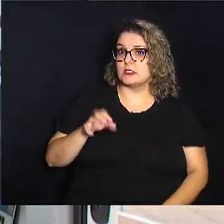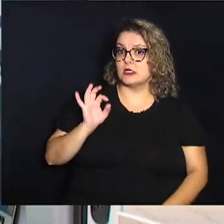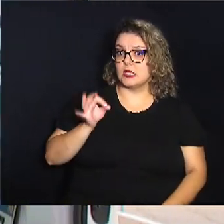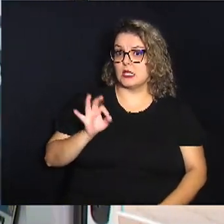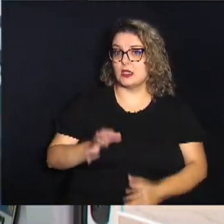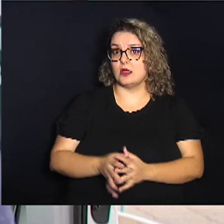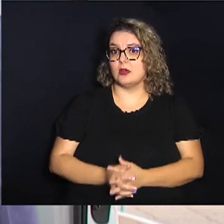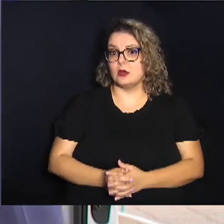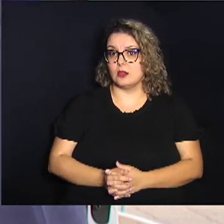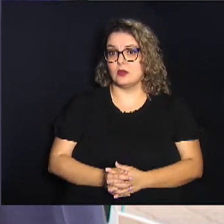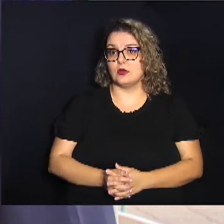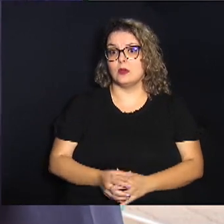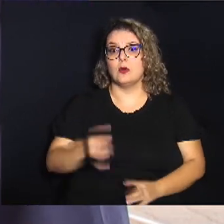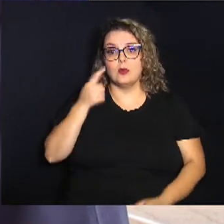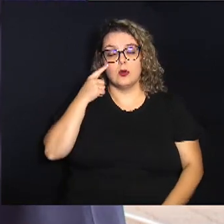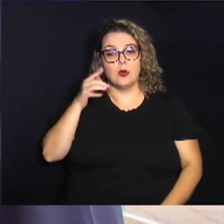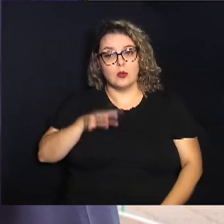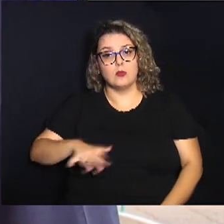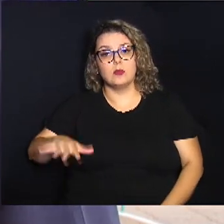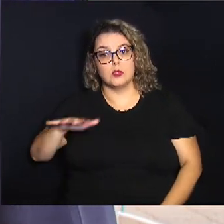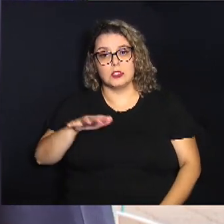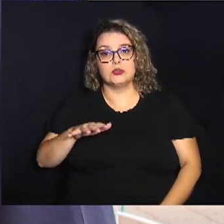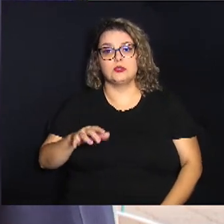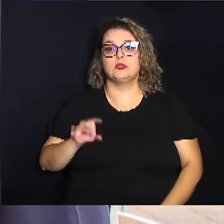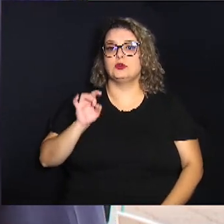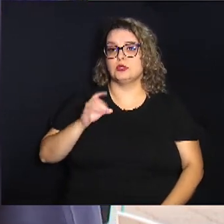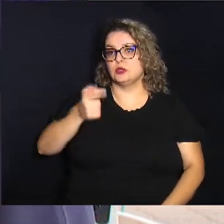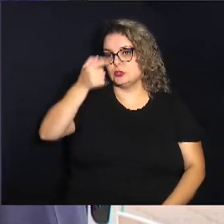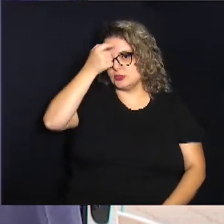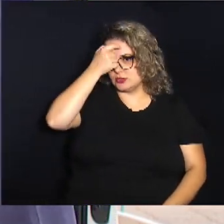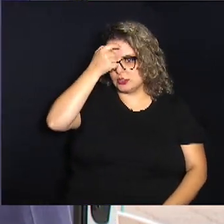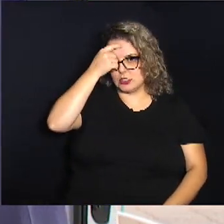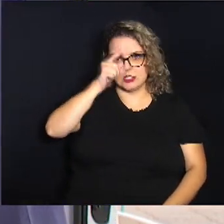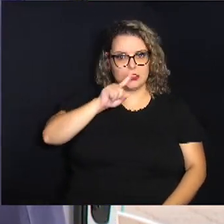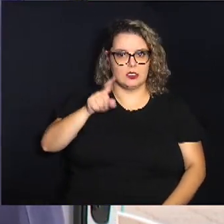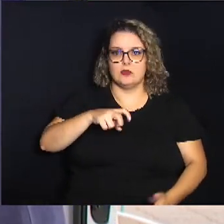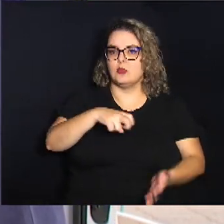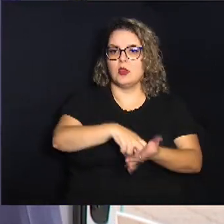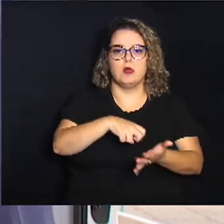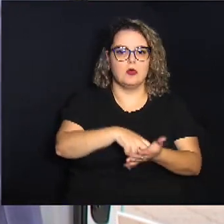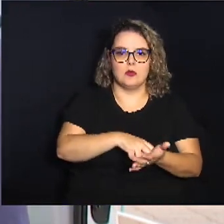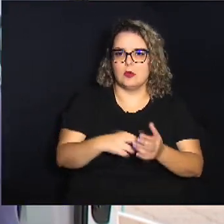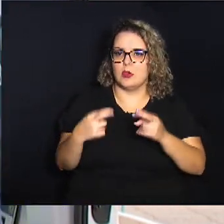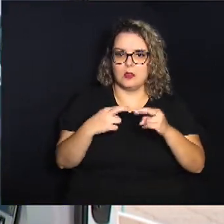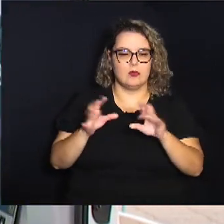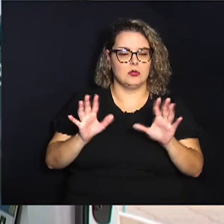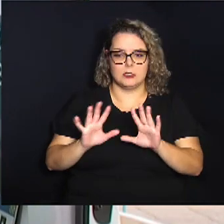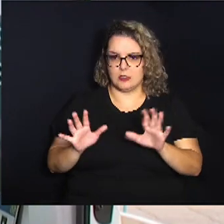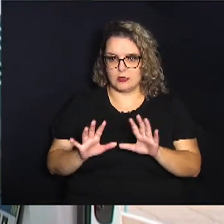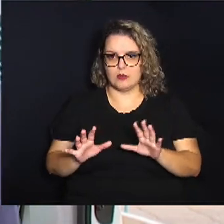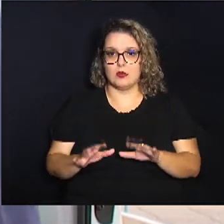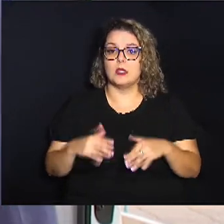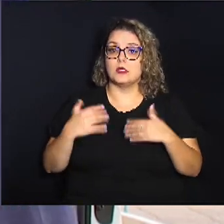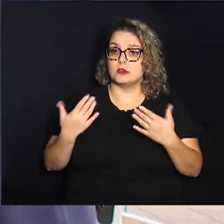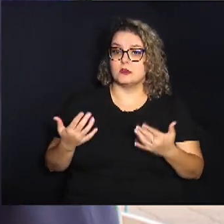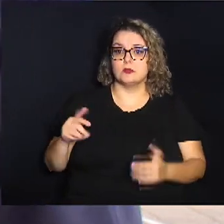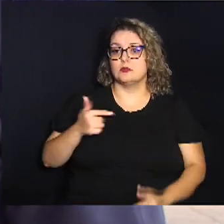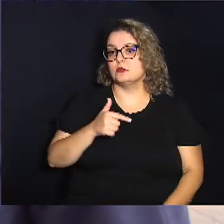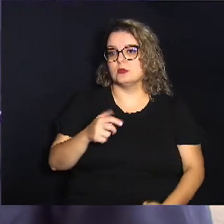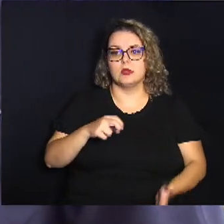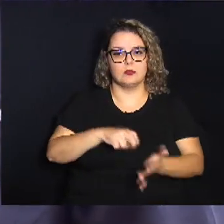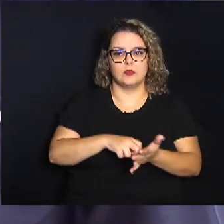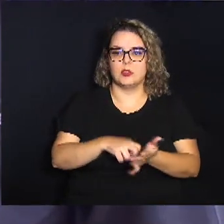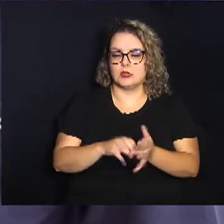o intuito mesmo é só de conscientização não é uma ação fiscalizadora então não há punição